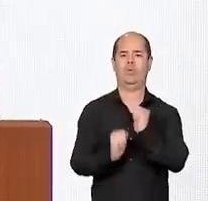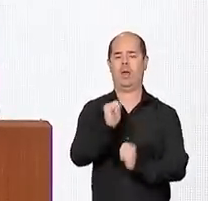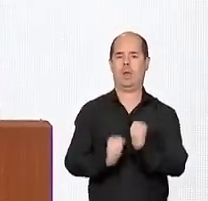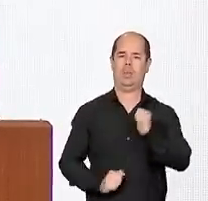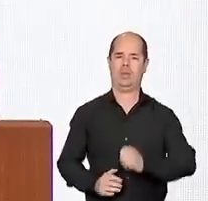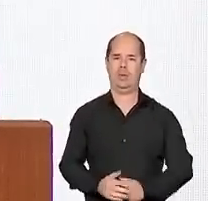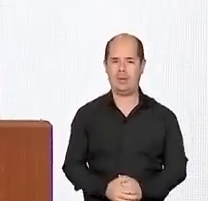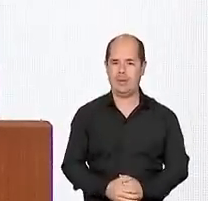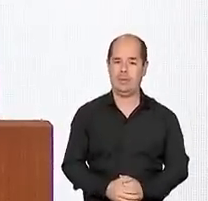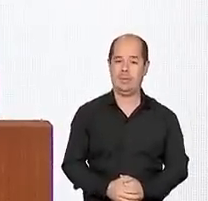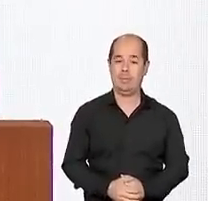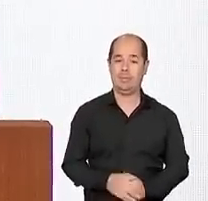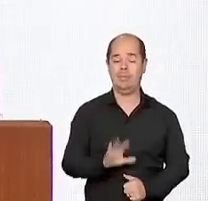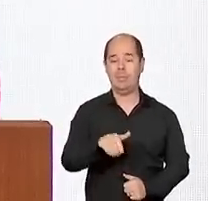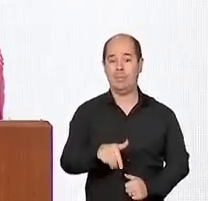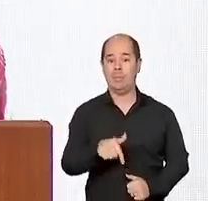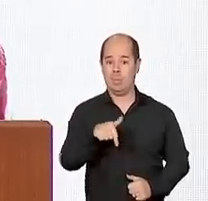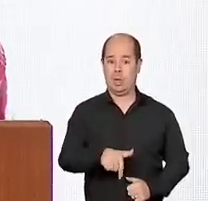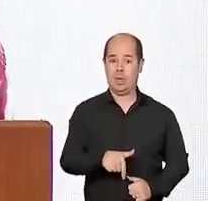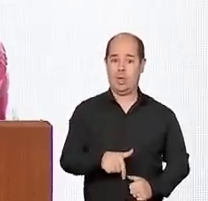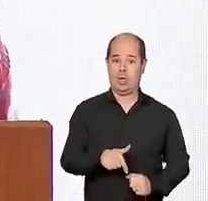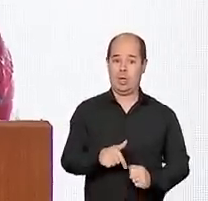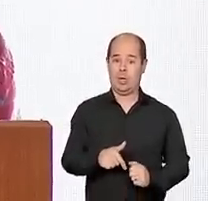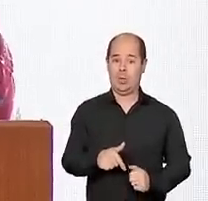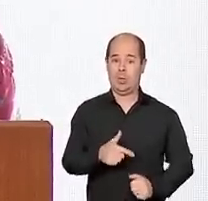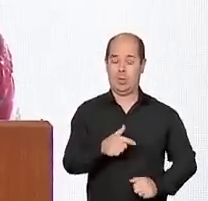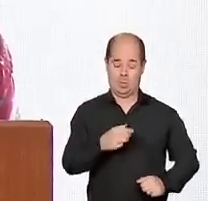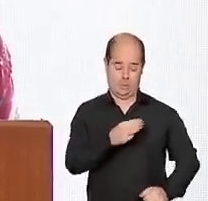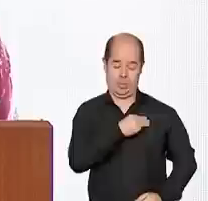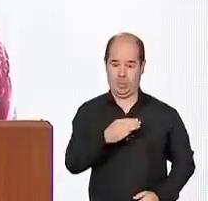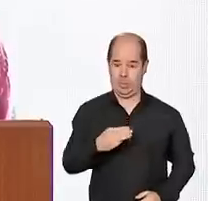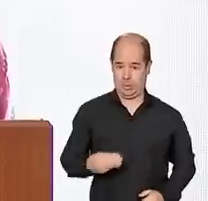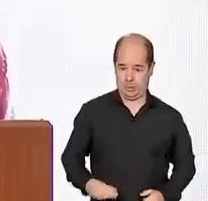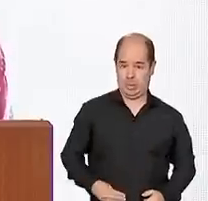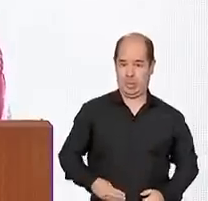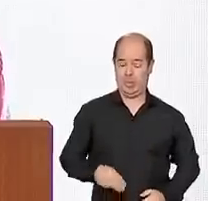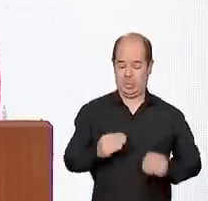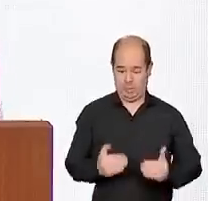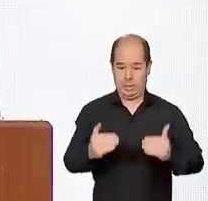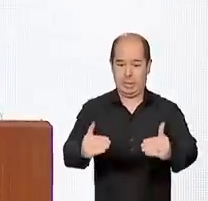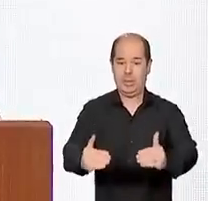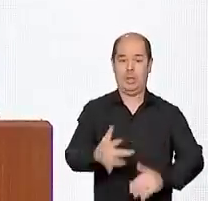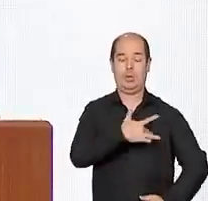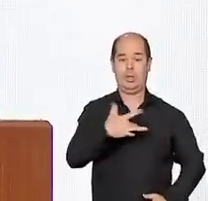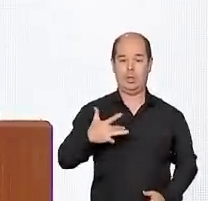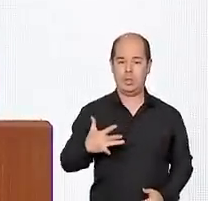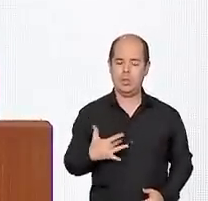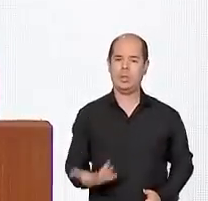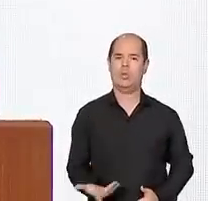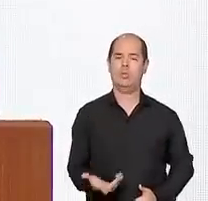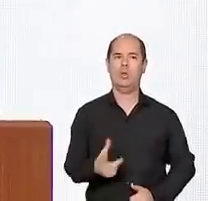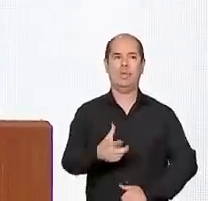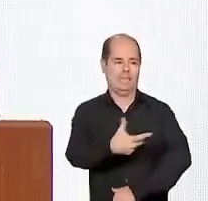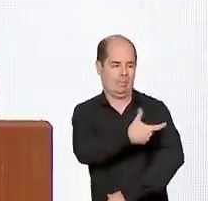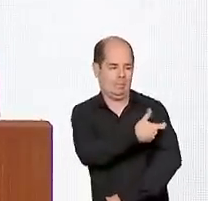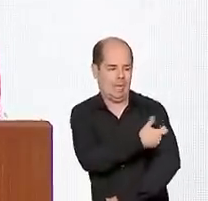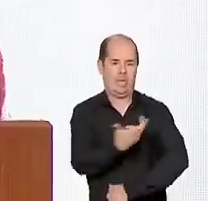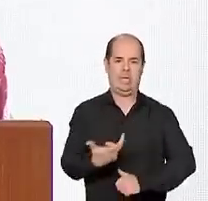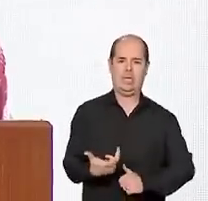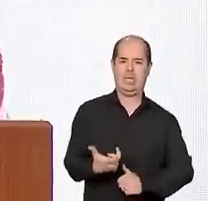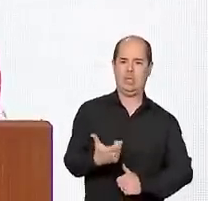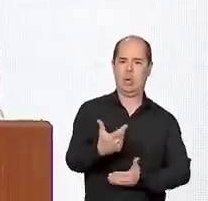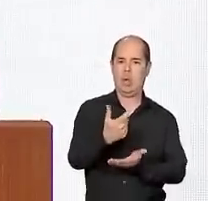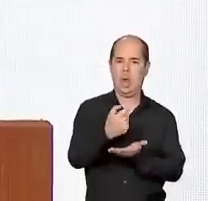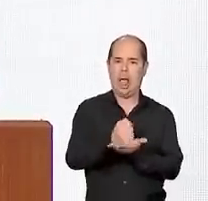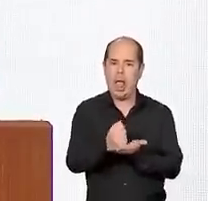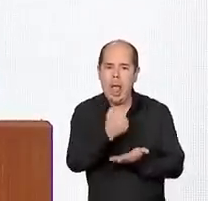de medicamentos, de vacinas, de tratamentos que não temos disponíveis no país e que têm custos